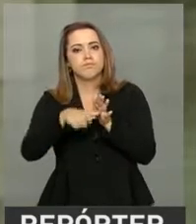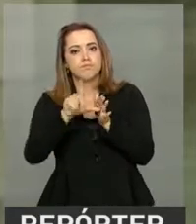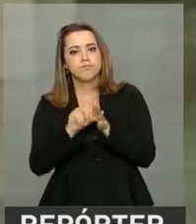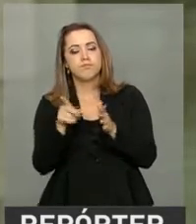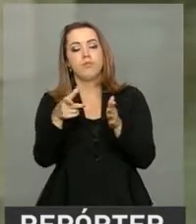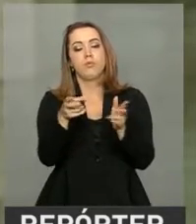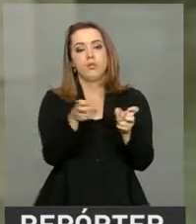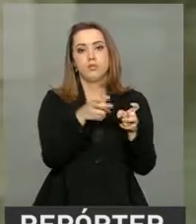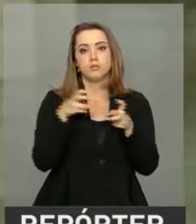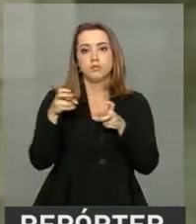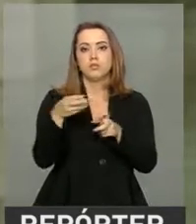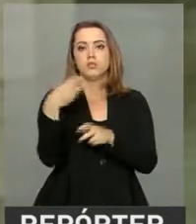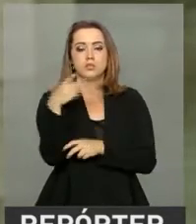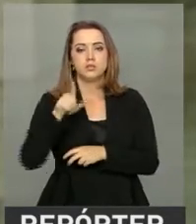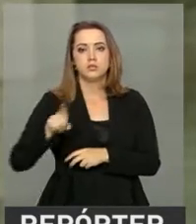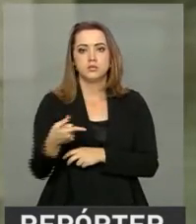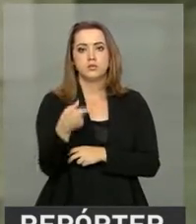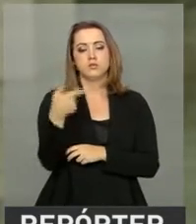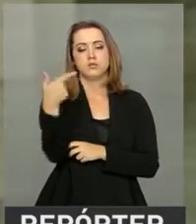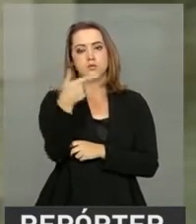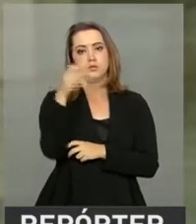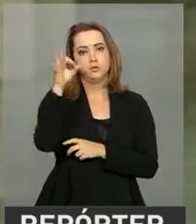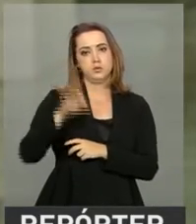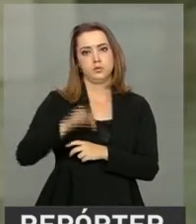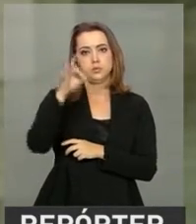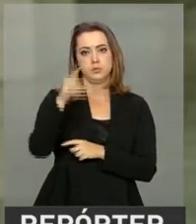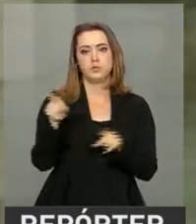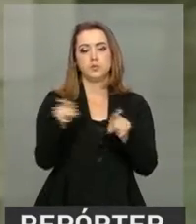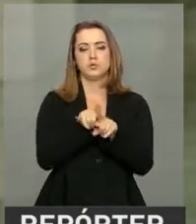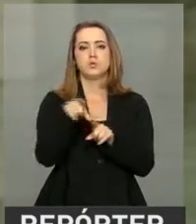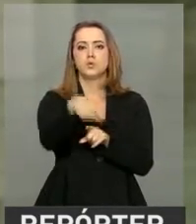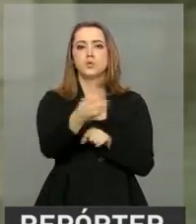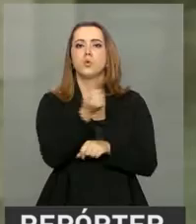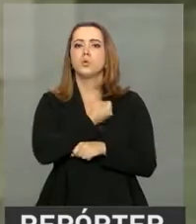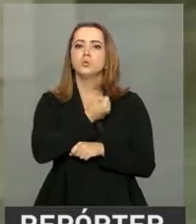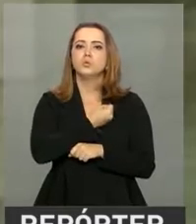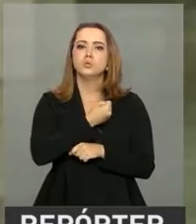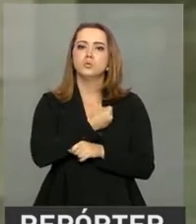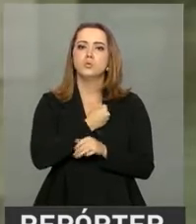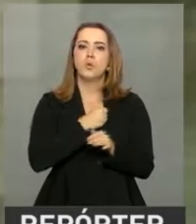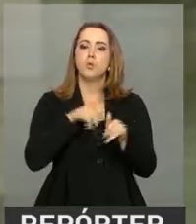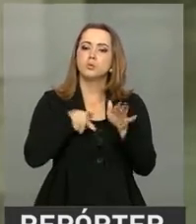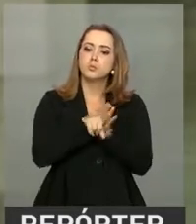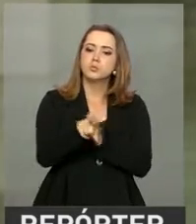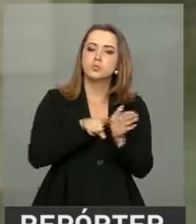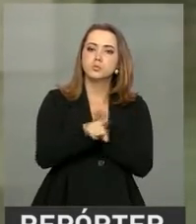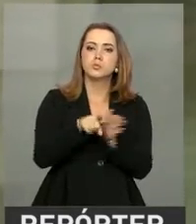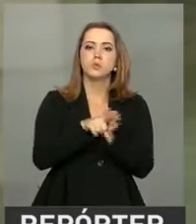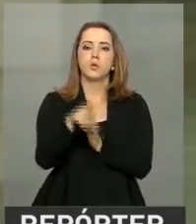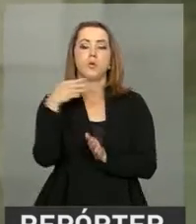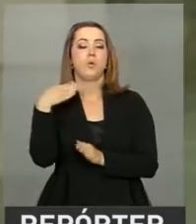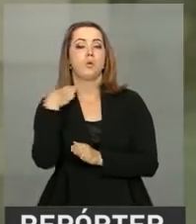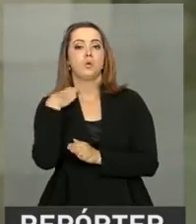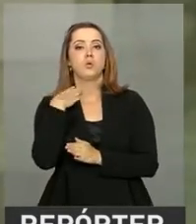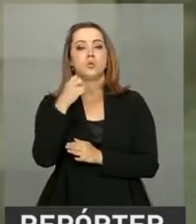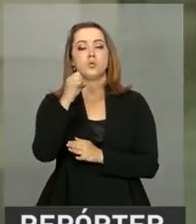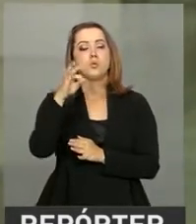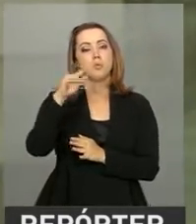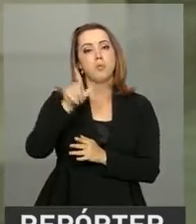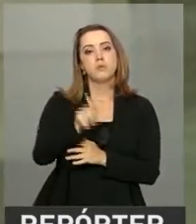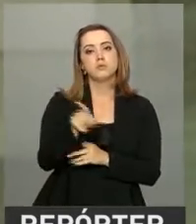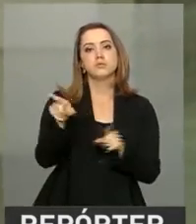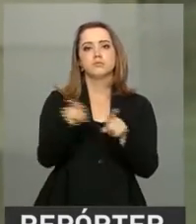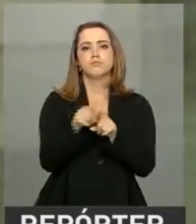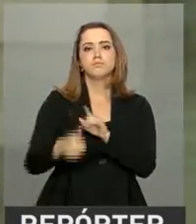era de 3,2%. Os números são do Boletim Focus, pesquisa realizada pelo Banco Central, que melhorou